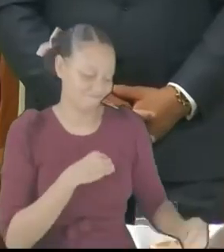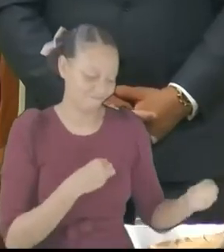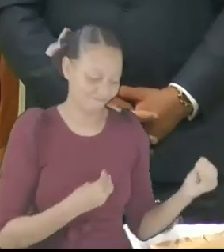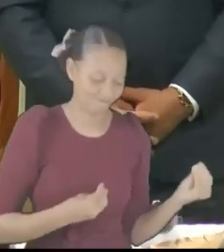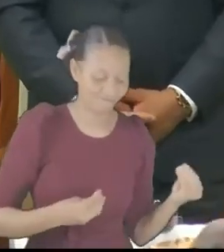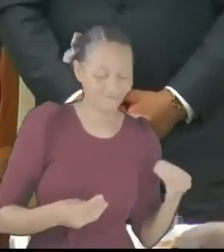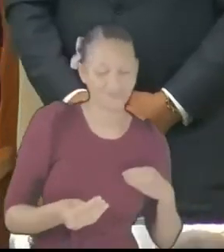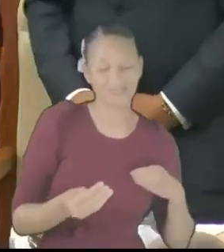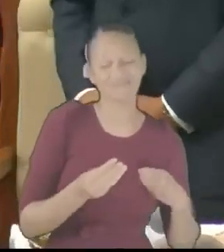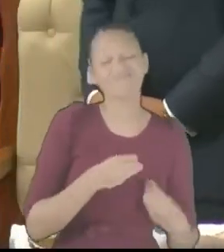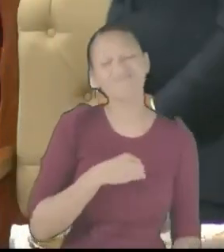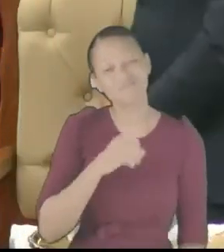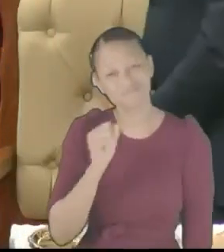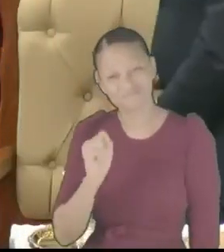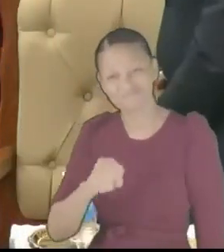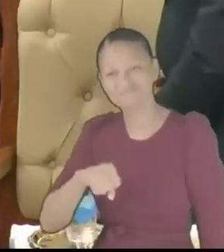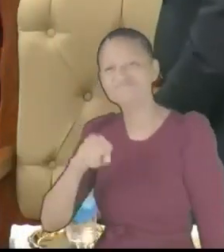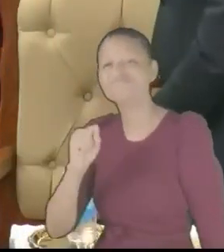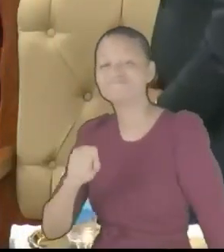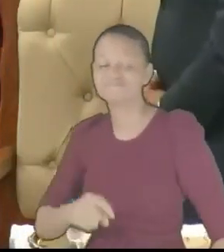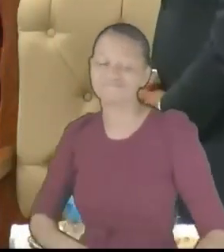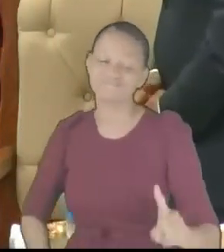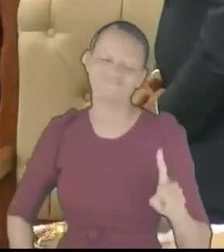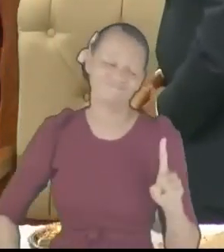pecador. Foi na cruz,